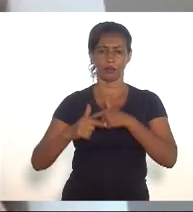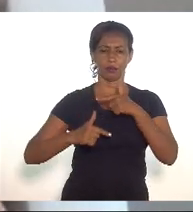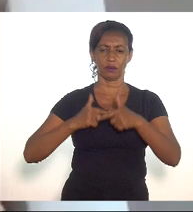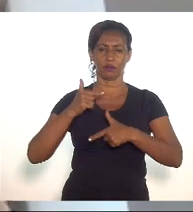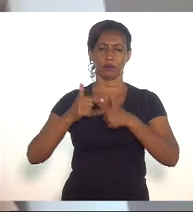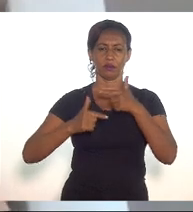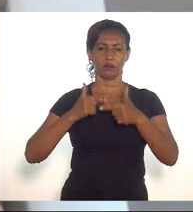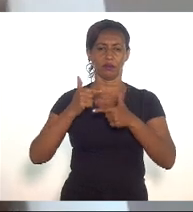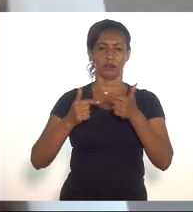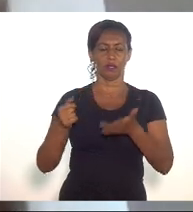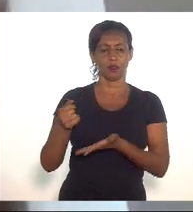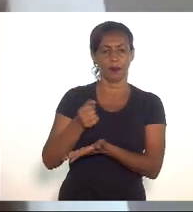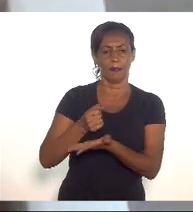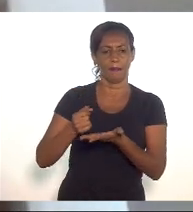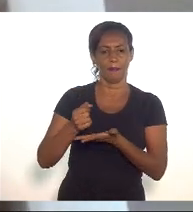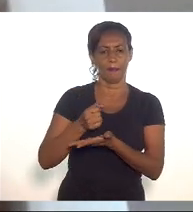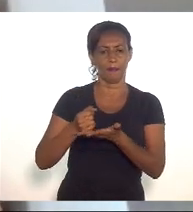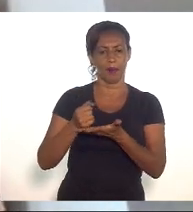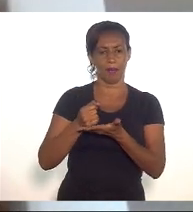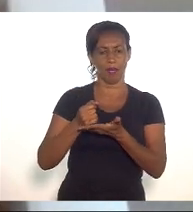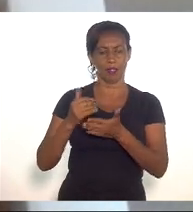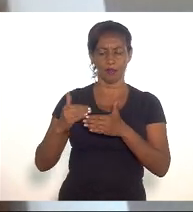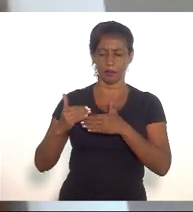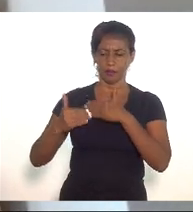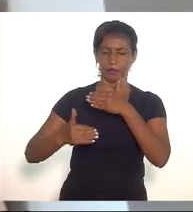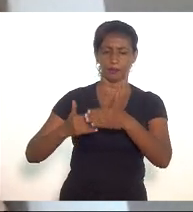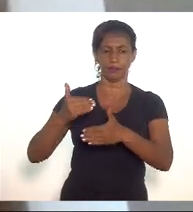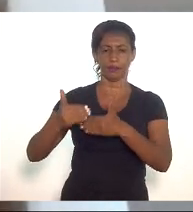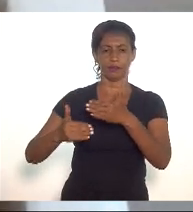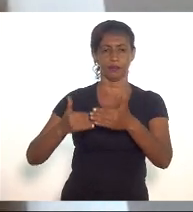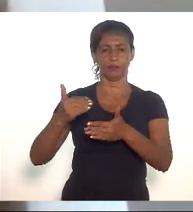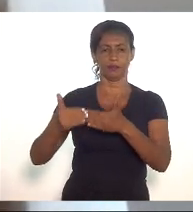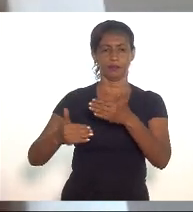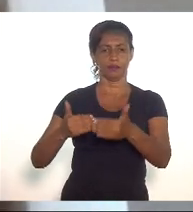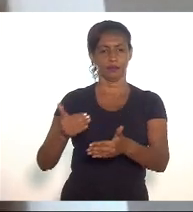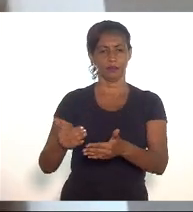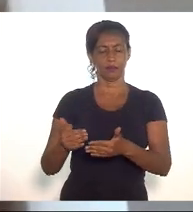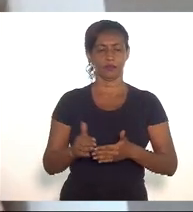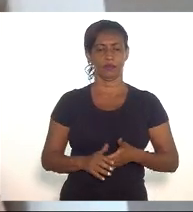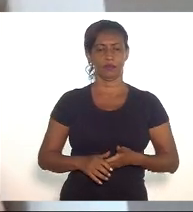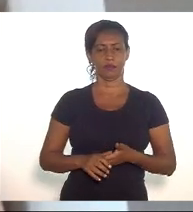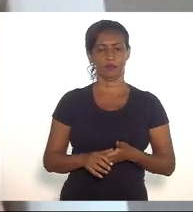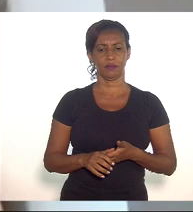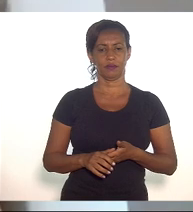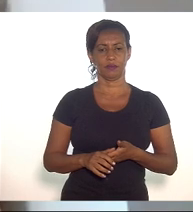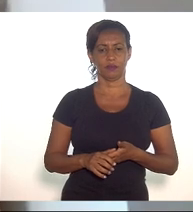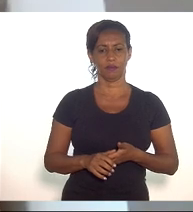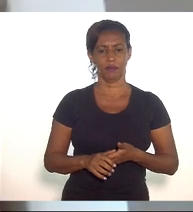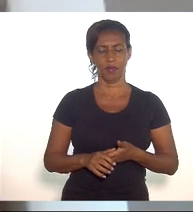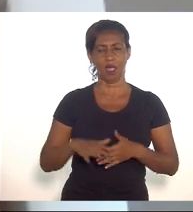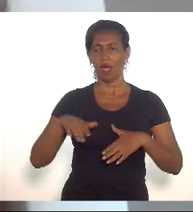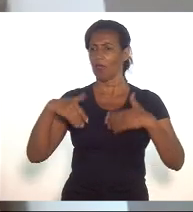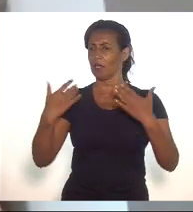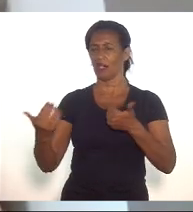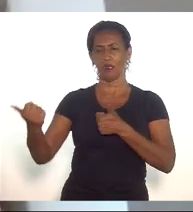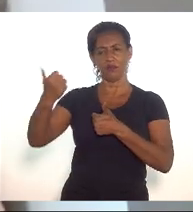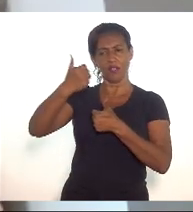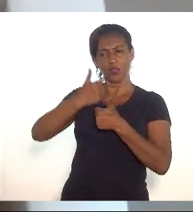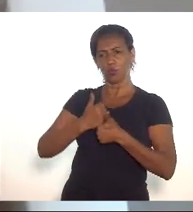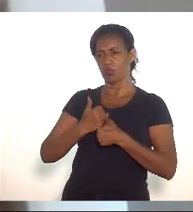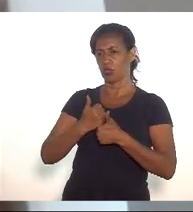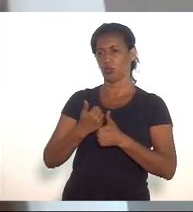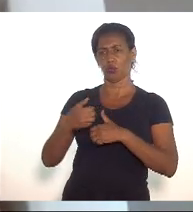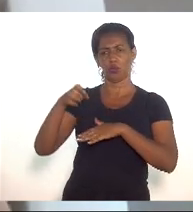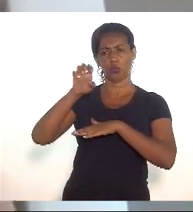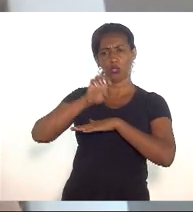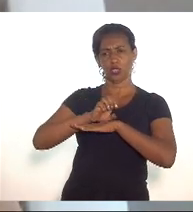o fundamento dos próximos passos do próximo mandato de quem quer que venha a gerenciar o Estado